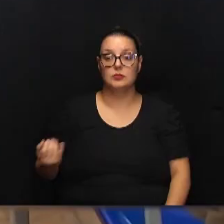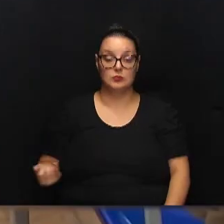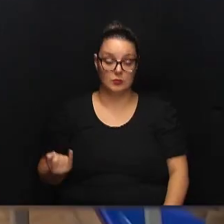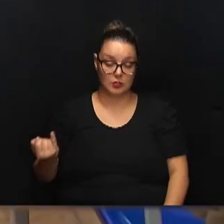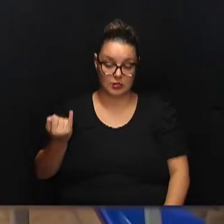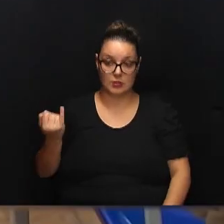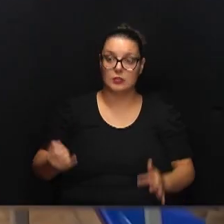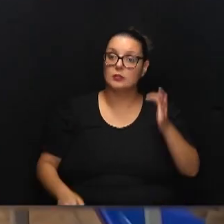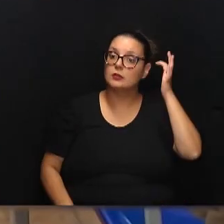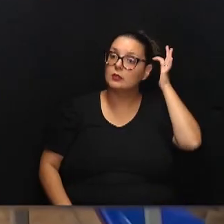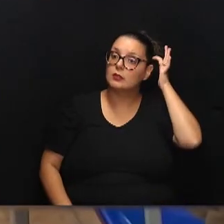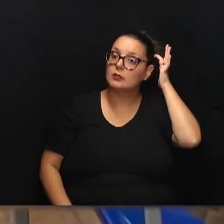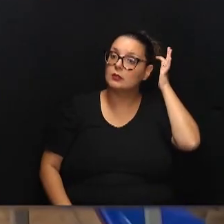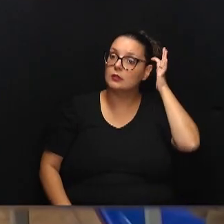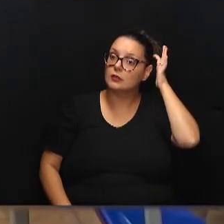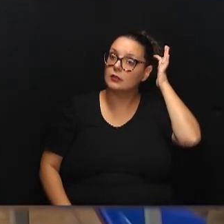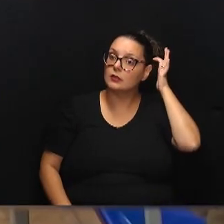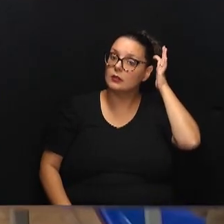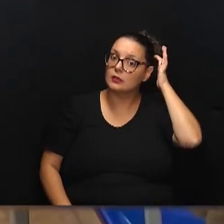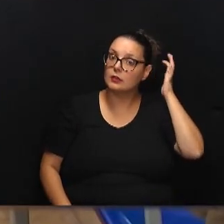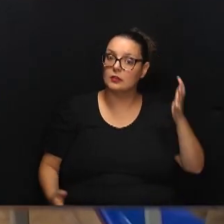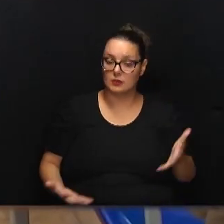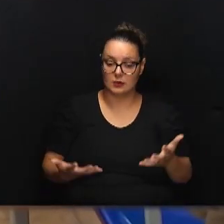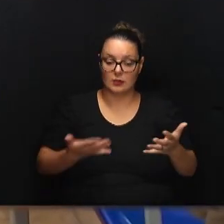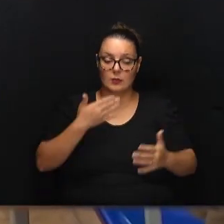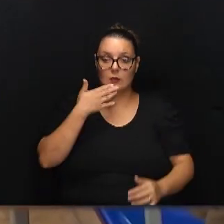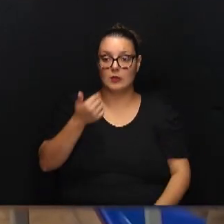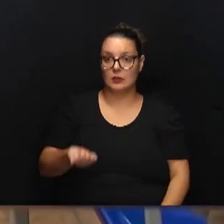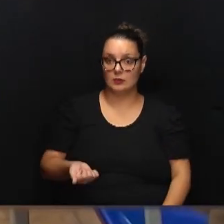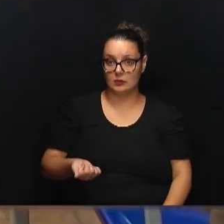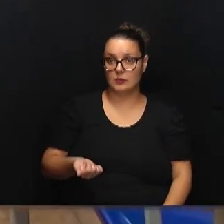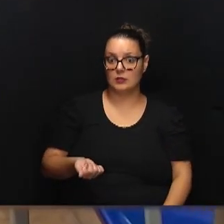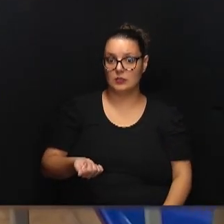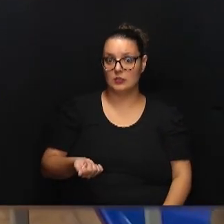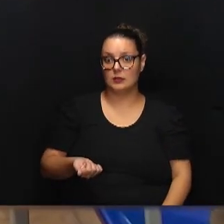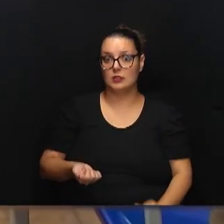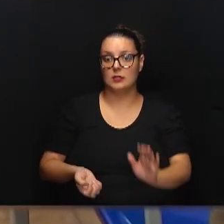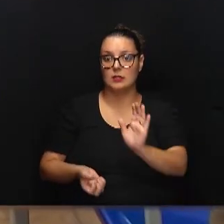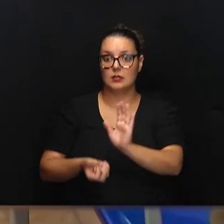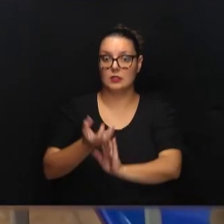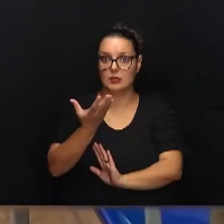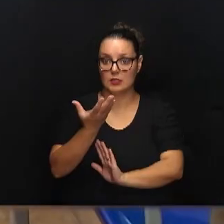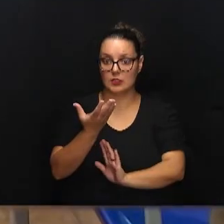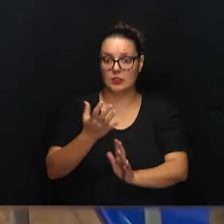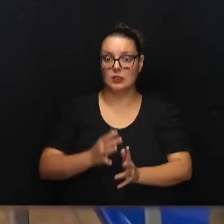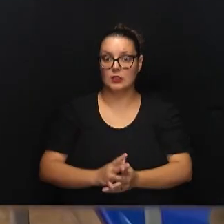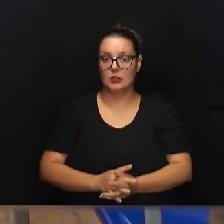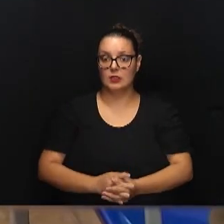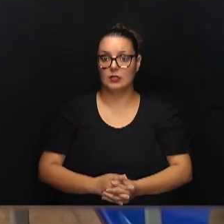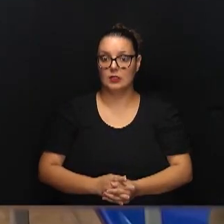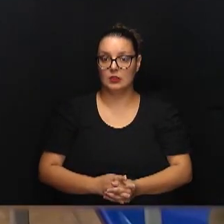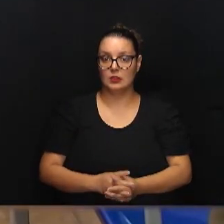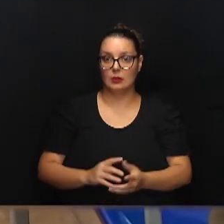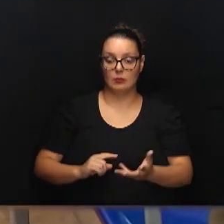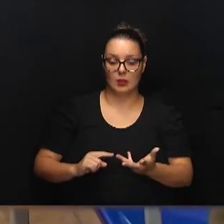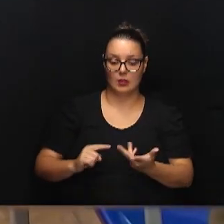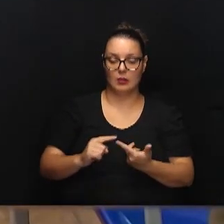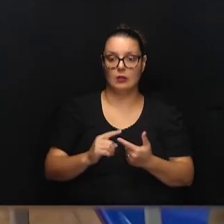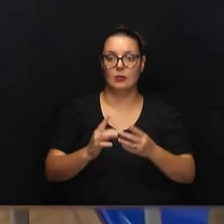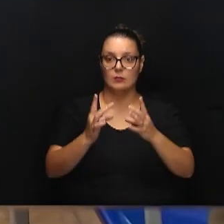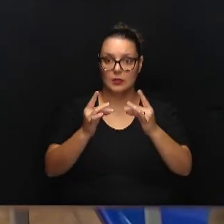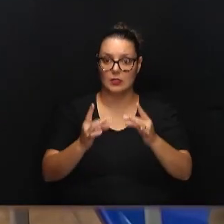lei em si, dá uma revigorada e cria, com os elementos que está